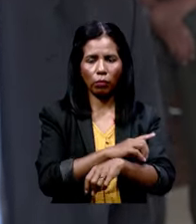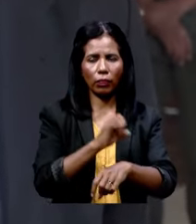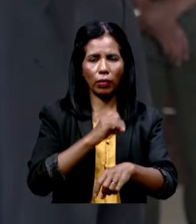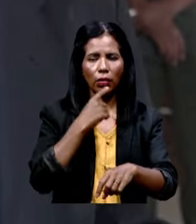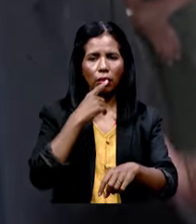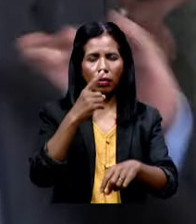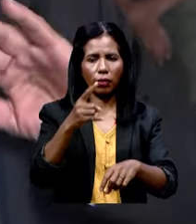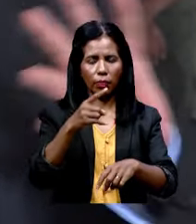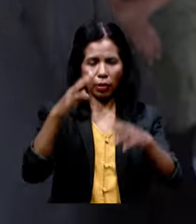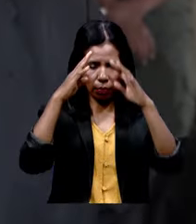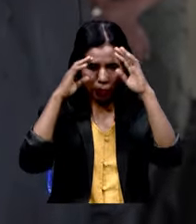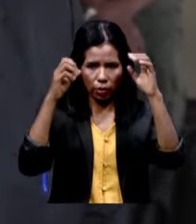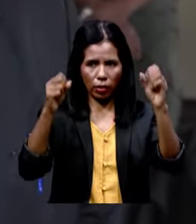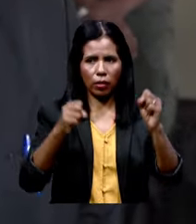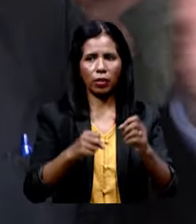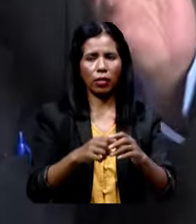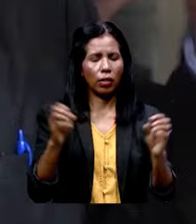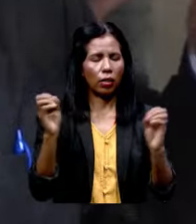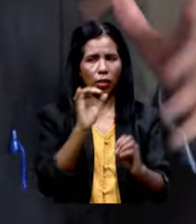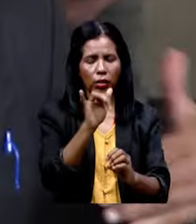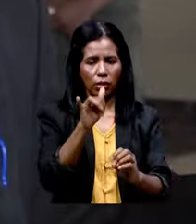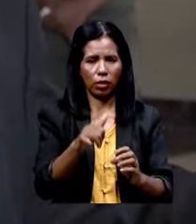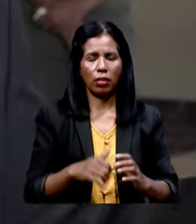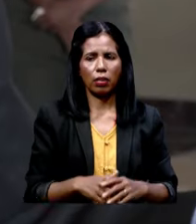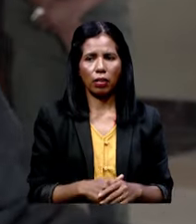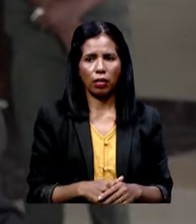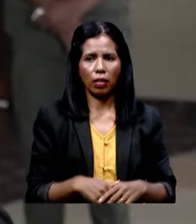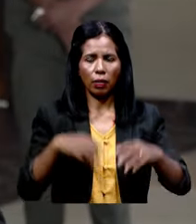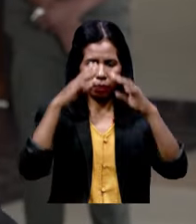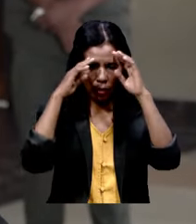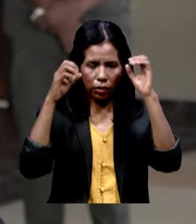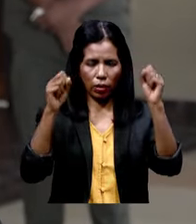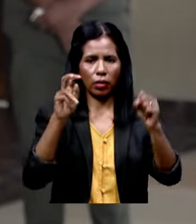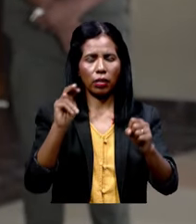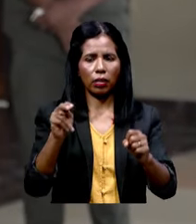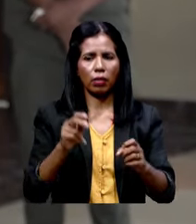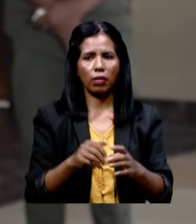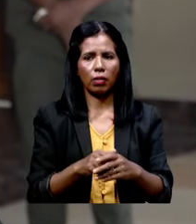comunica com o meu presidente, presidente vem lá concorda, né, presidente